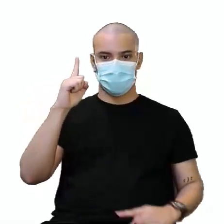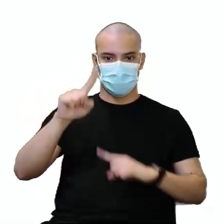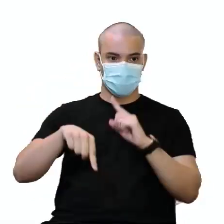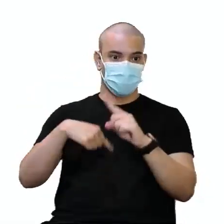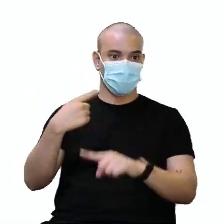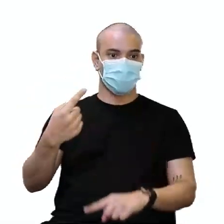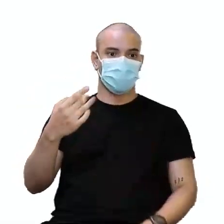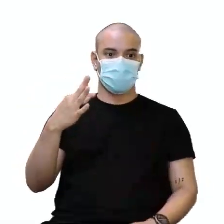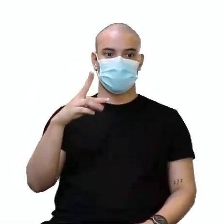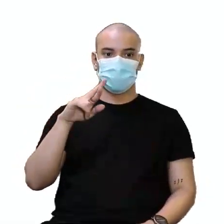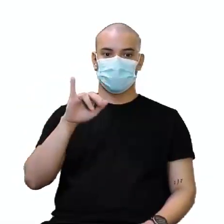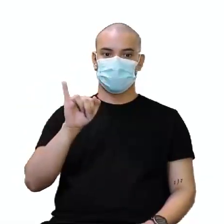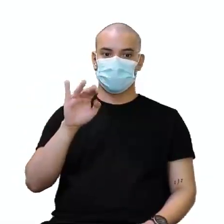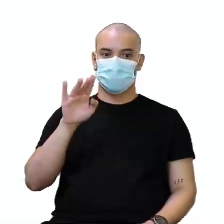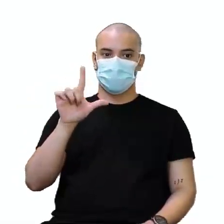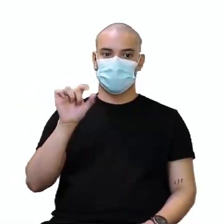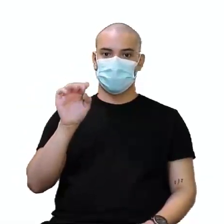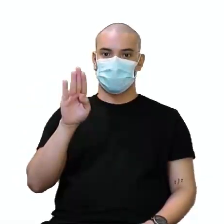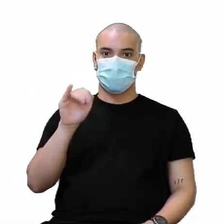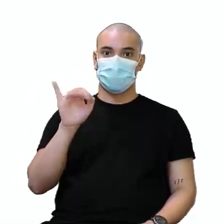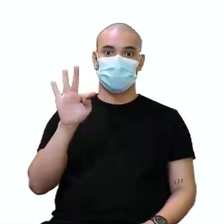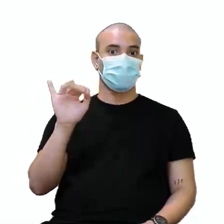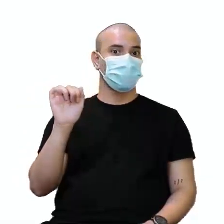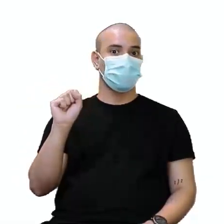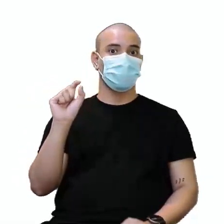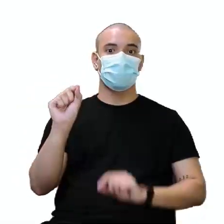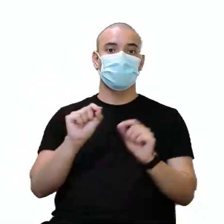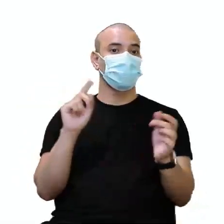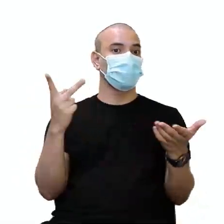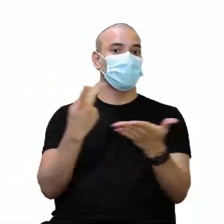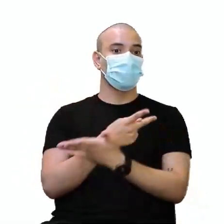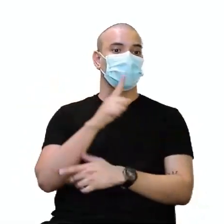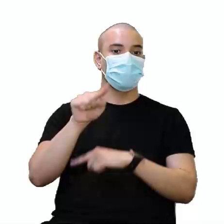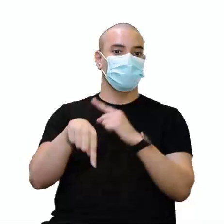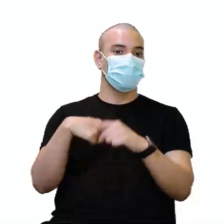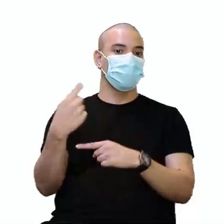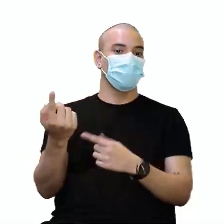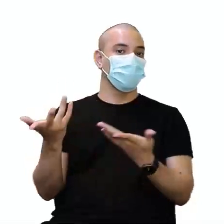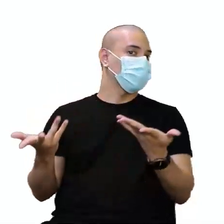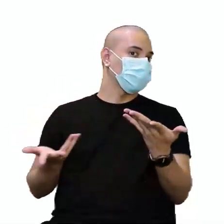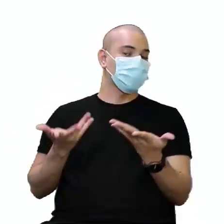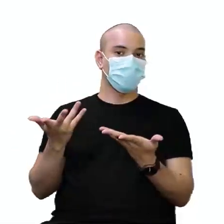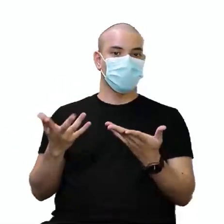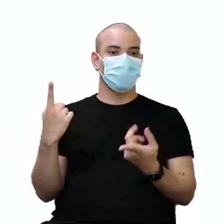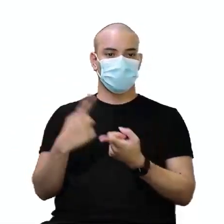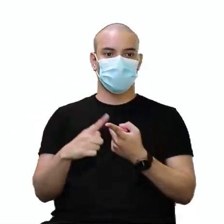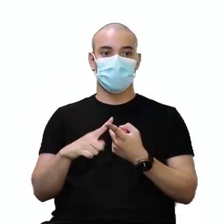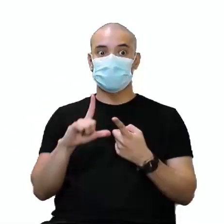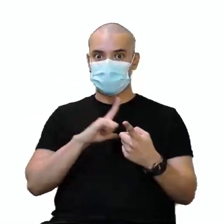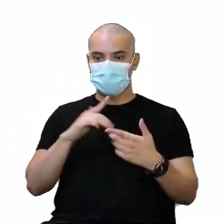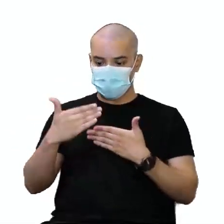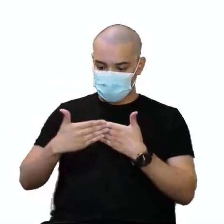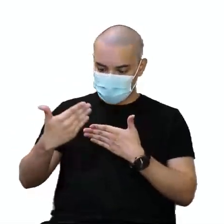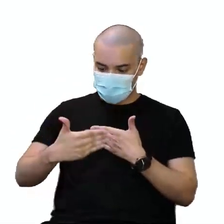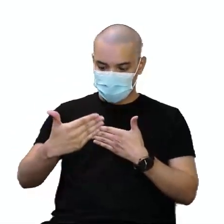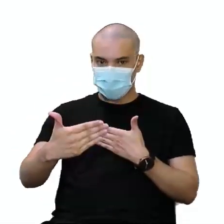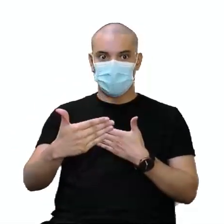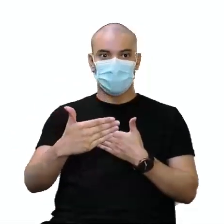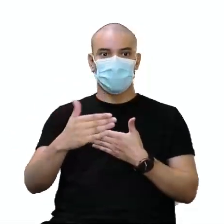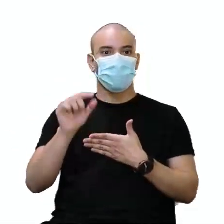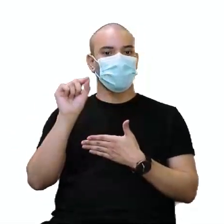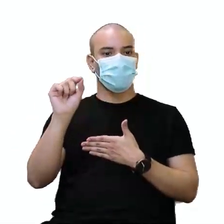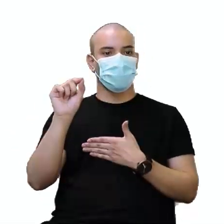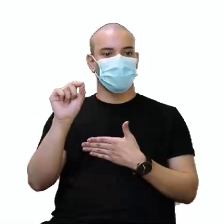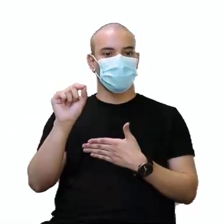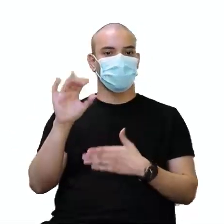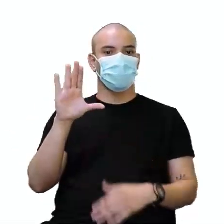os trilobitas? Então, consequentemente ao desenvolvimento desses trilobitas, nós tivemos o quê? Nós vamos ter